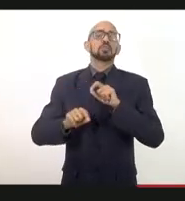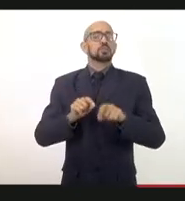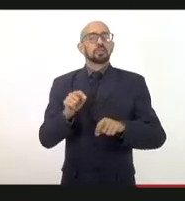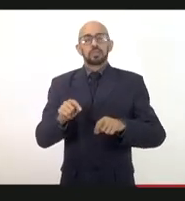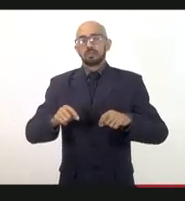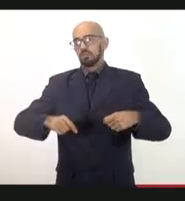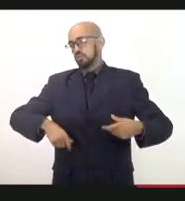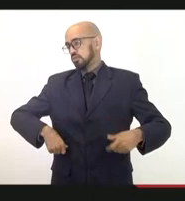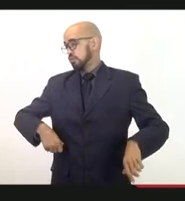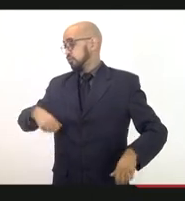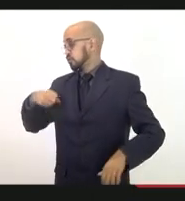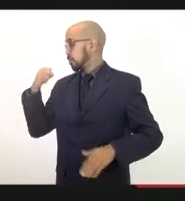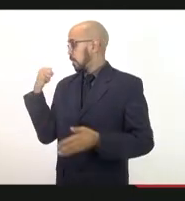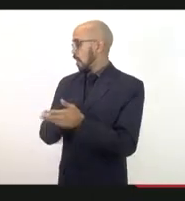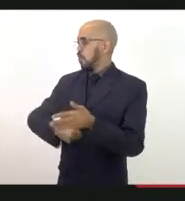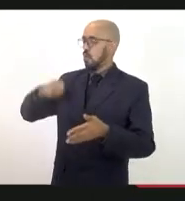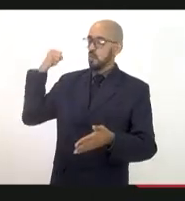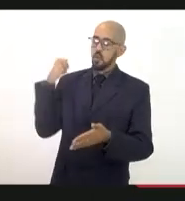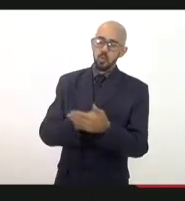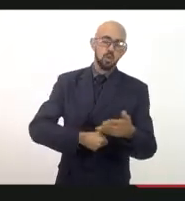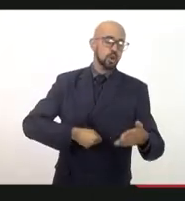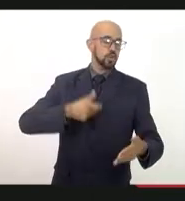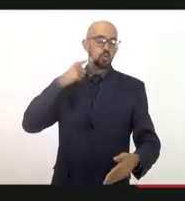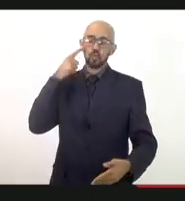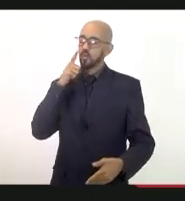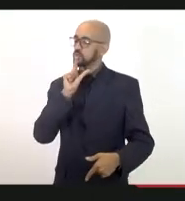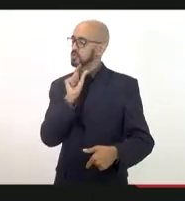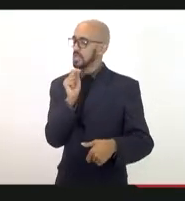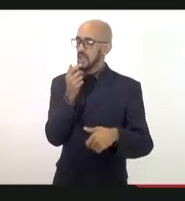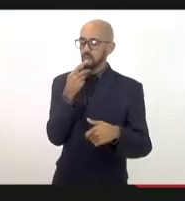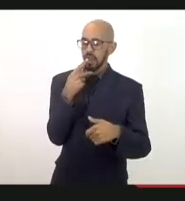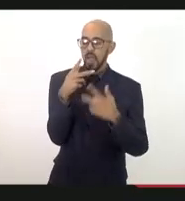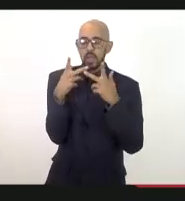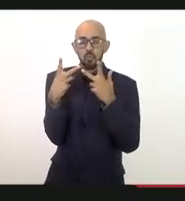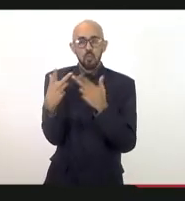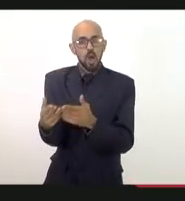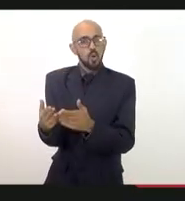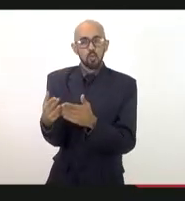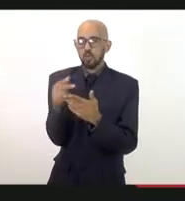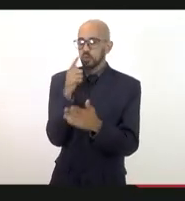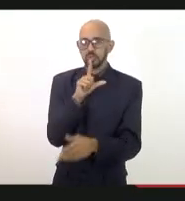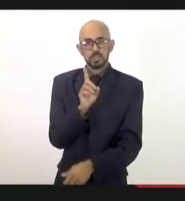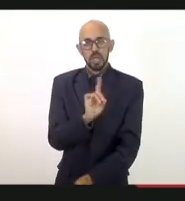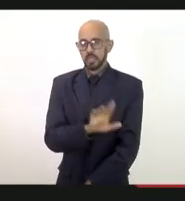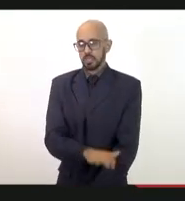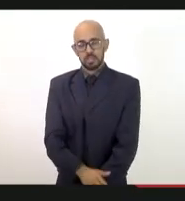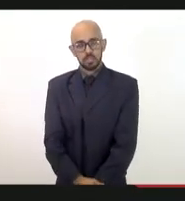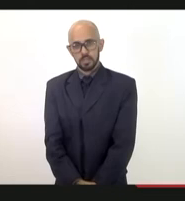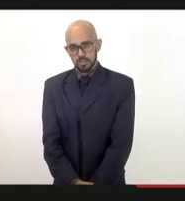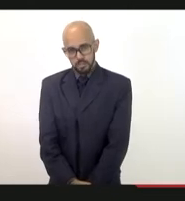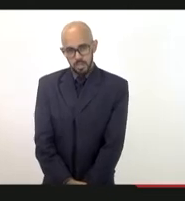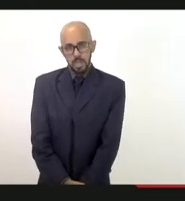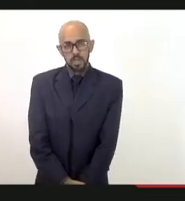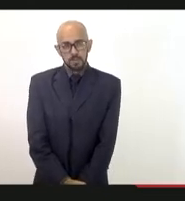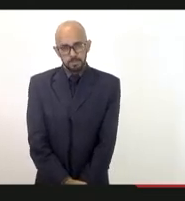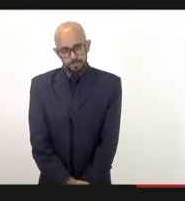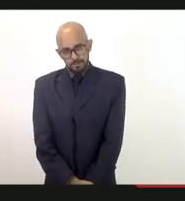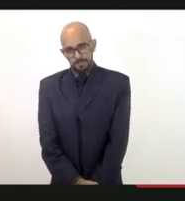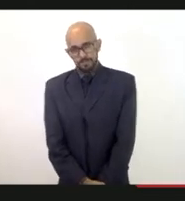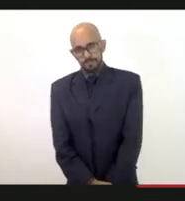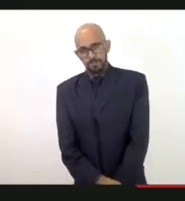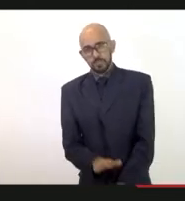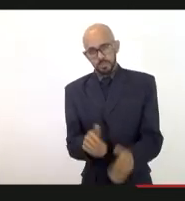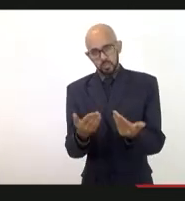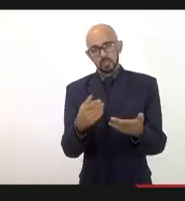É uma lenha isso. A gente não consegue chegar a falar a mesma língua. Entendeu? Então, a gente tem hoje o